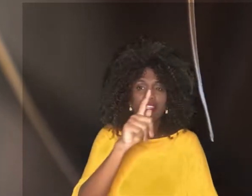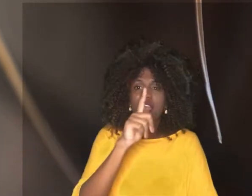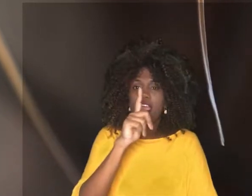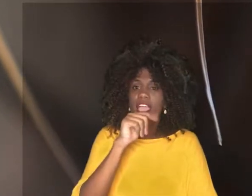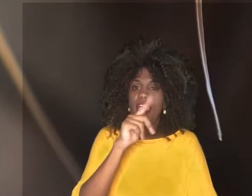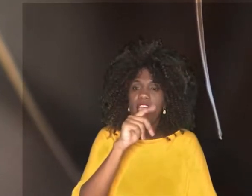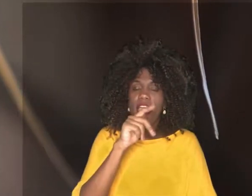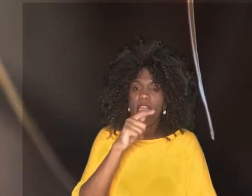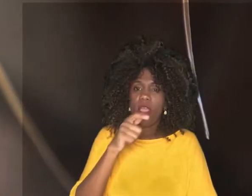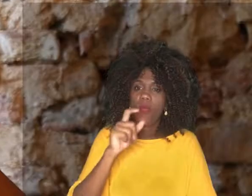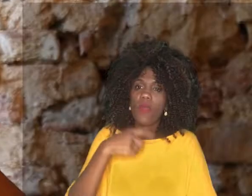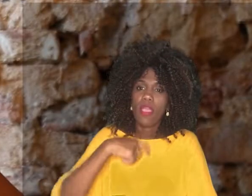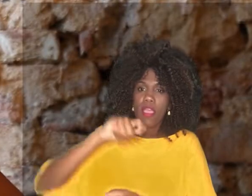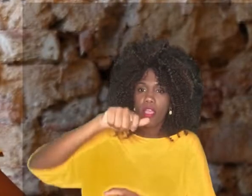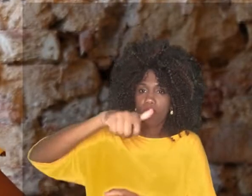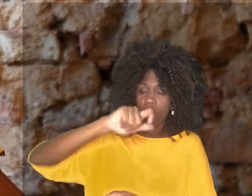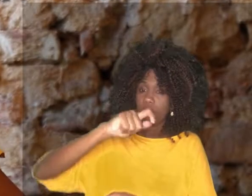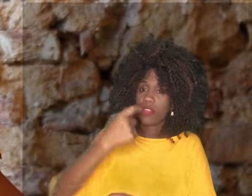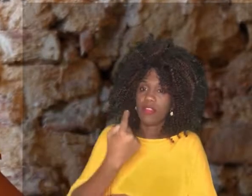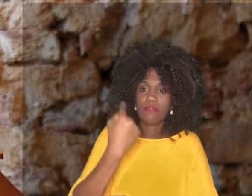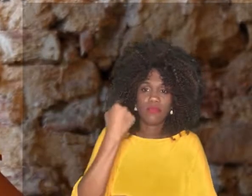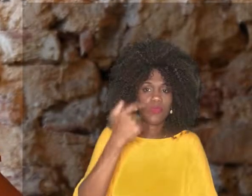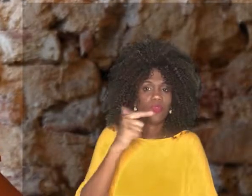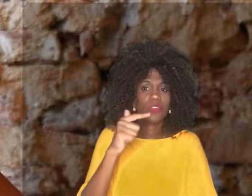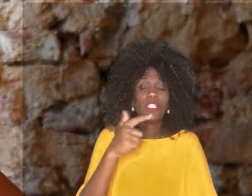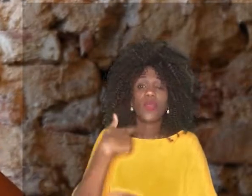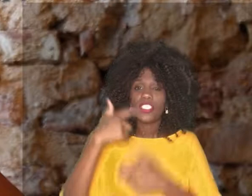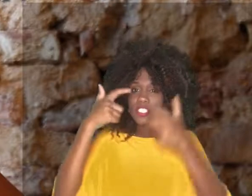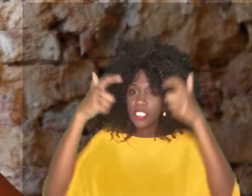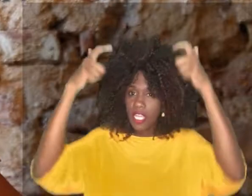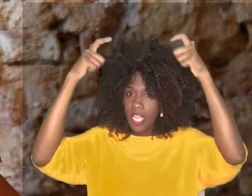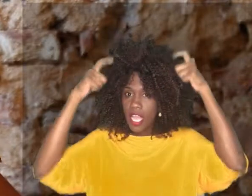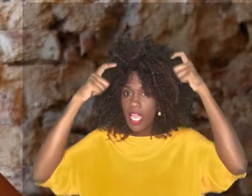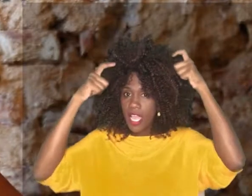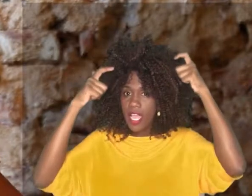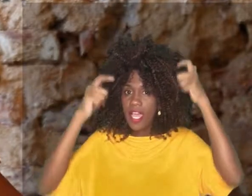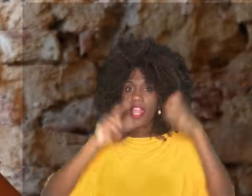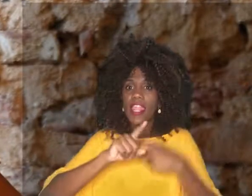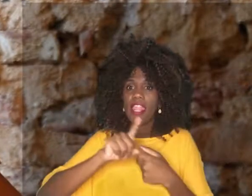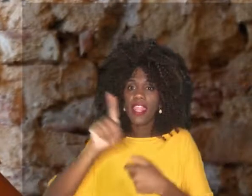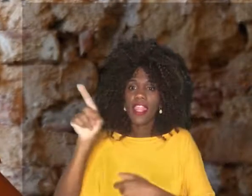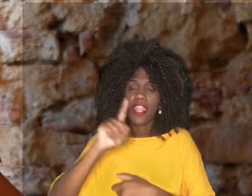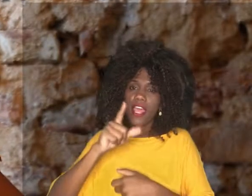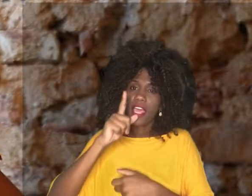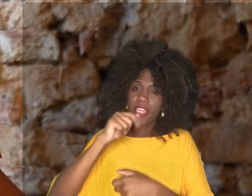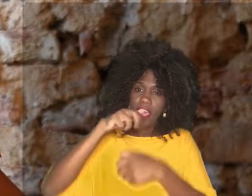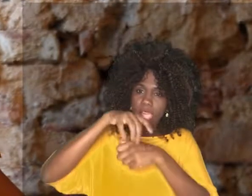ainda naquela época, né? Então, a gente carregava água no chafariz